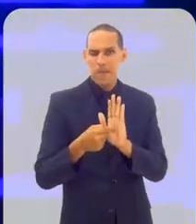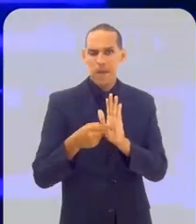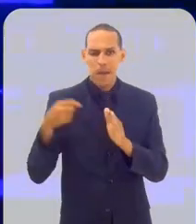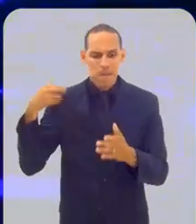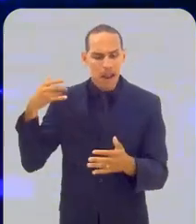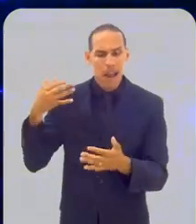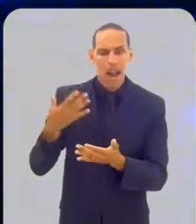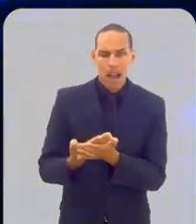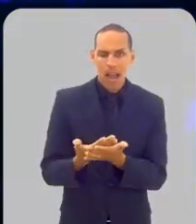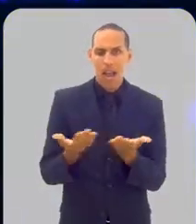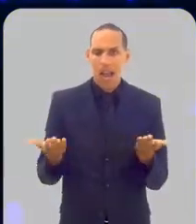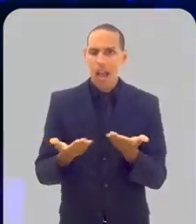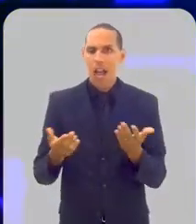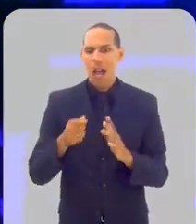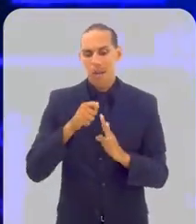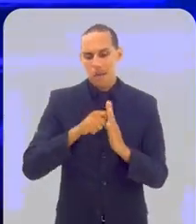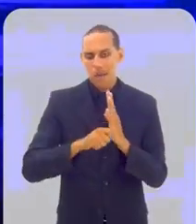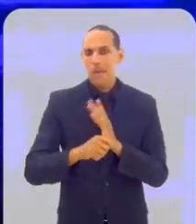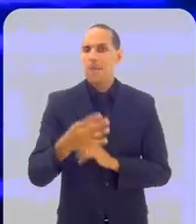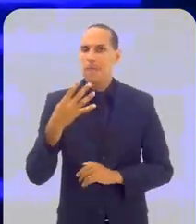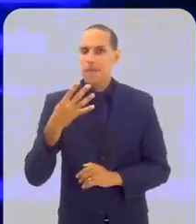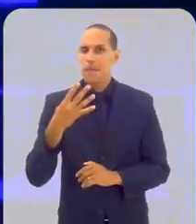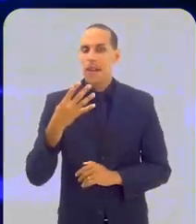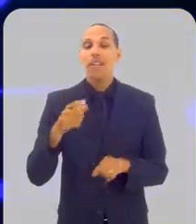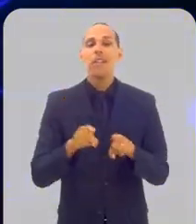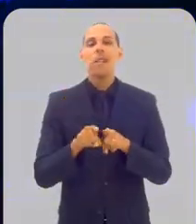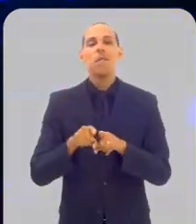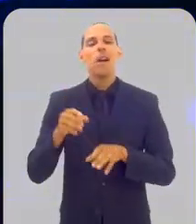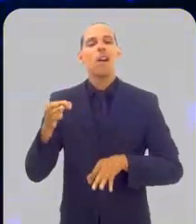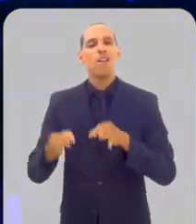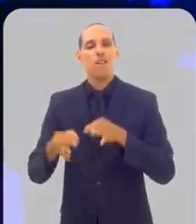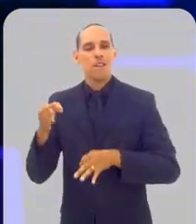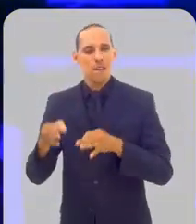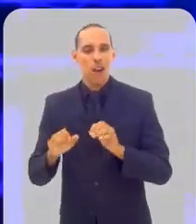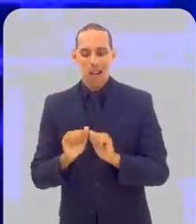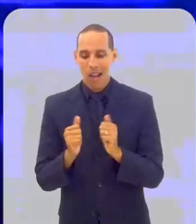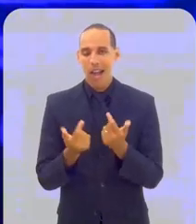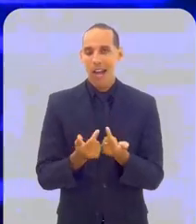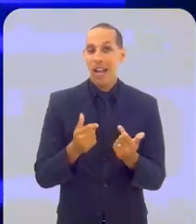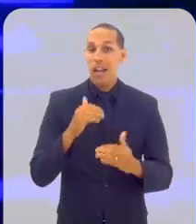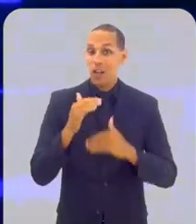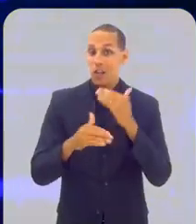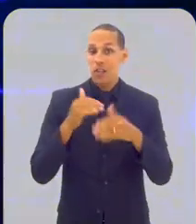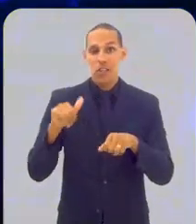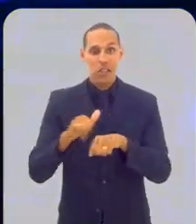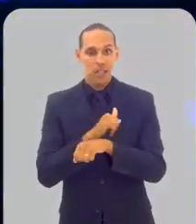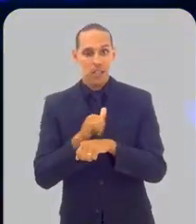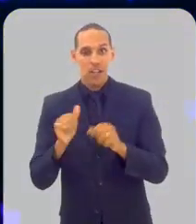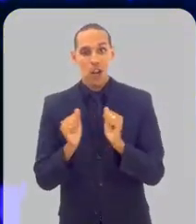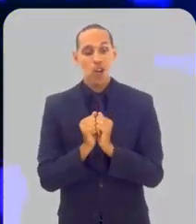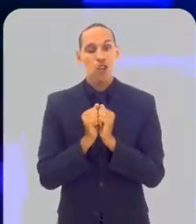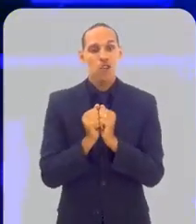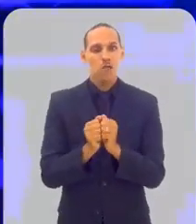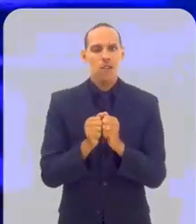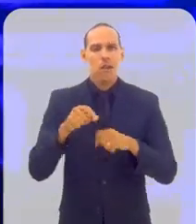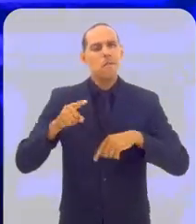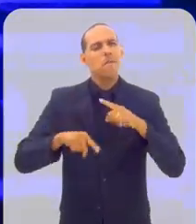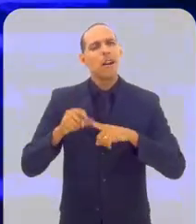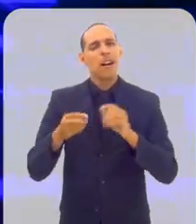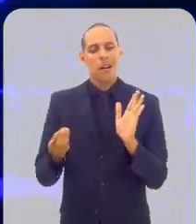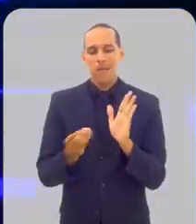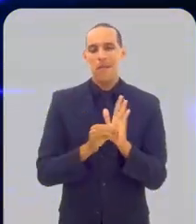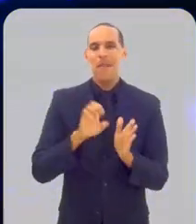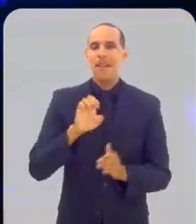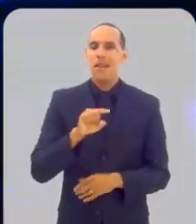foram exibidas nos últimos 4 meses no canal da TV Alerj, o Fórum da Alerj de Desenvolvimento Estratégico também reuniu esse